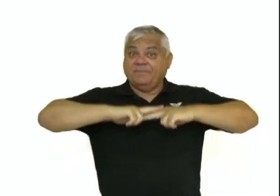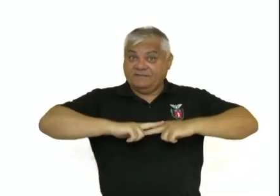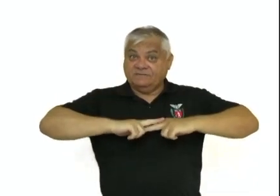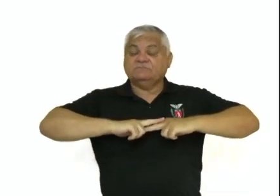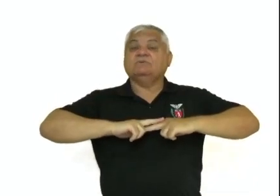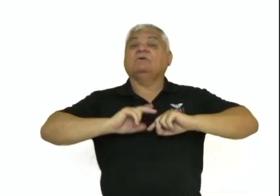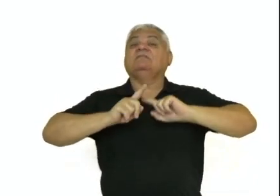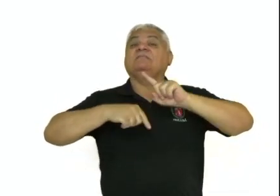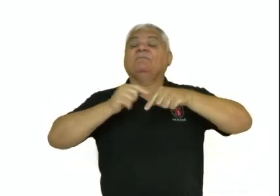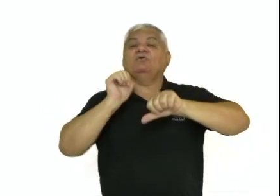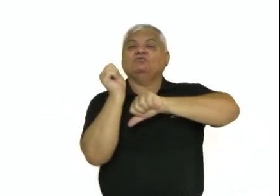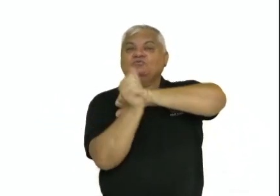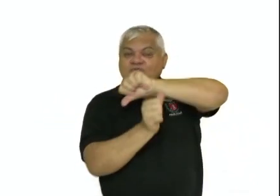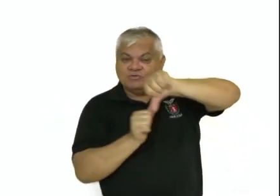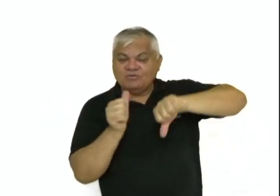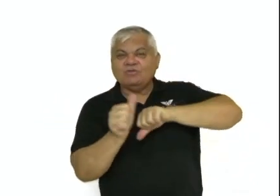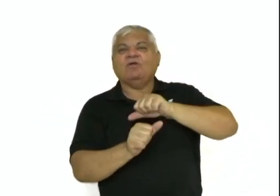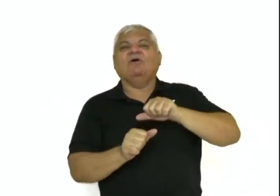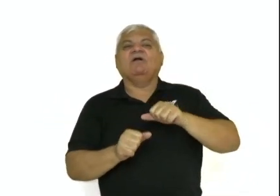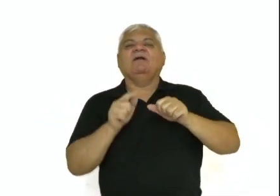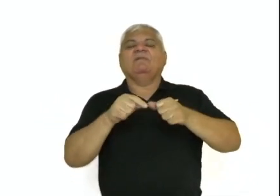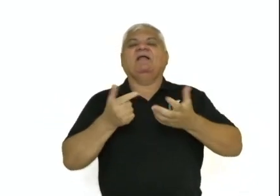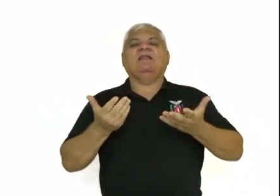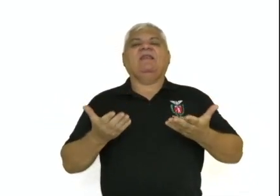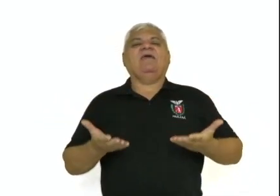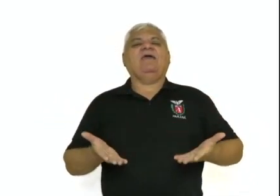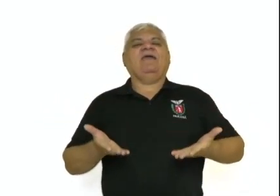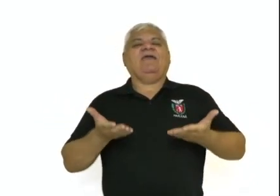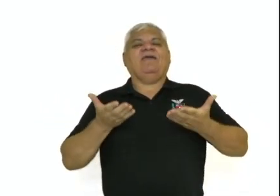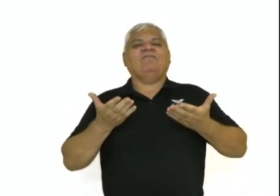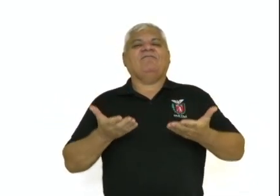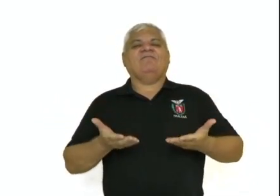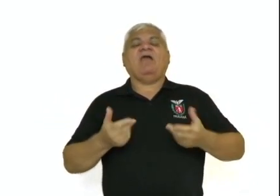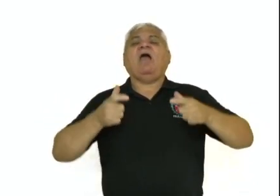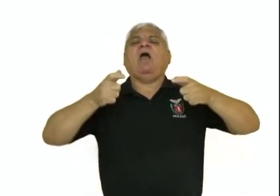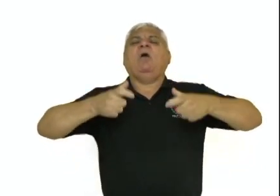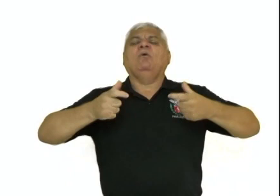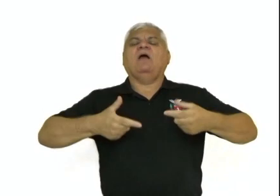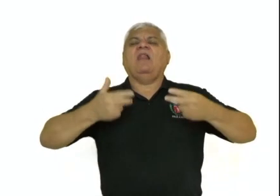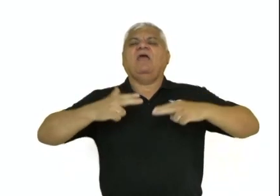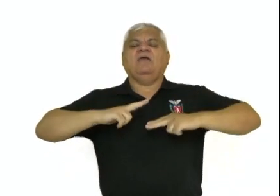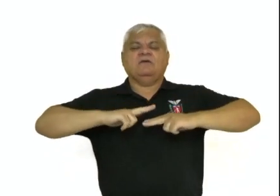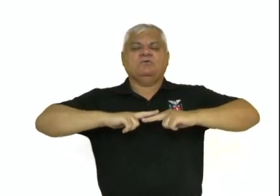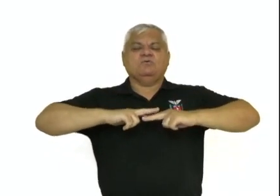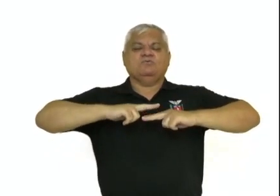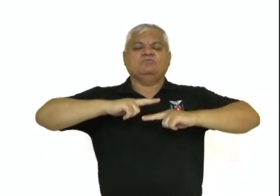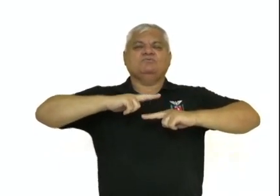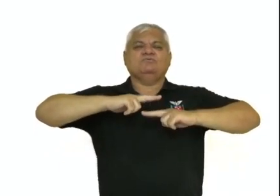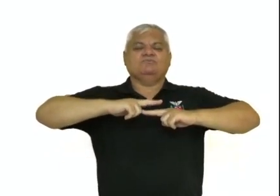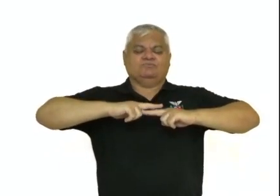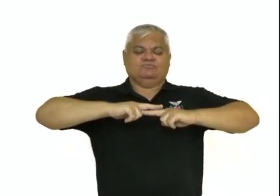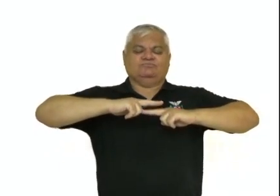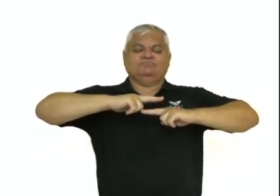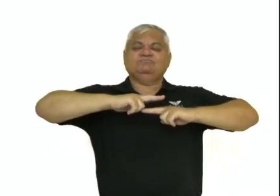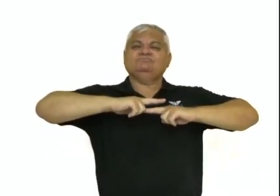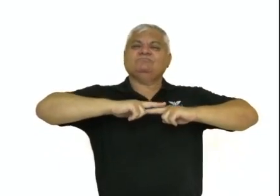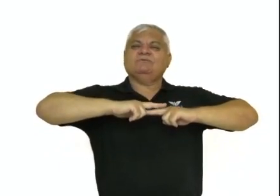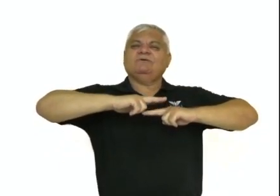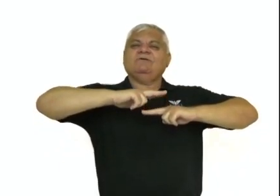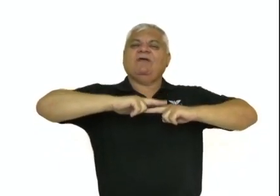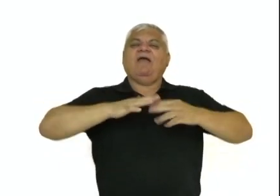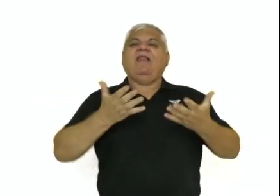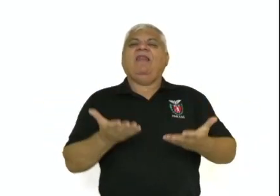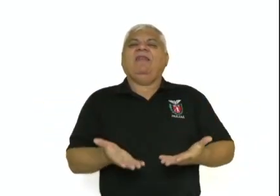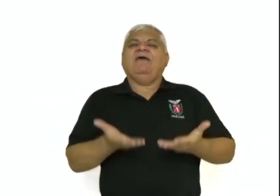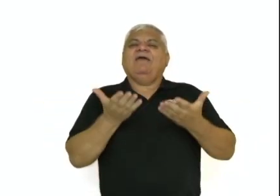sequência, inverta a sensação, que agora será de leveza. Aonde, então, vocês vão ter um ponto de contato que vai dar uma sensação